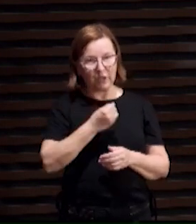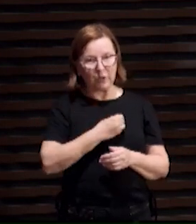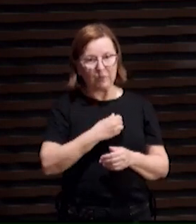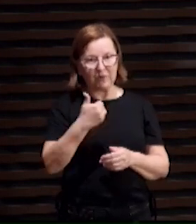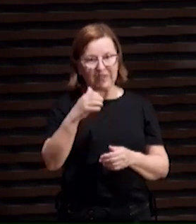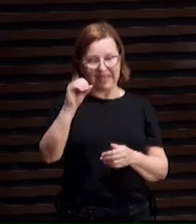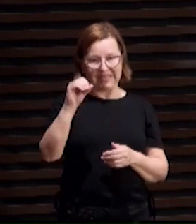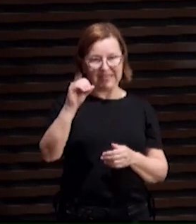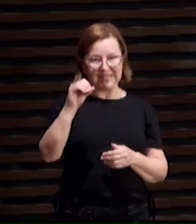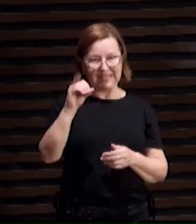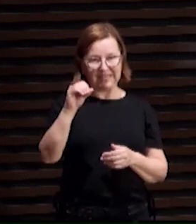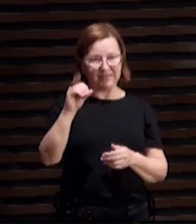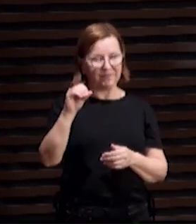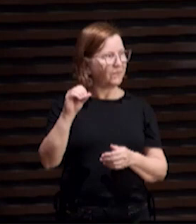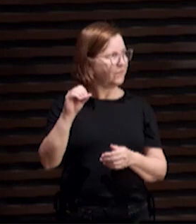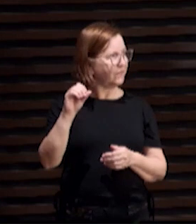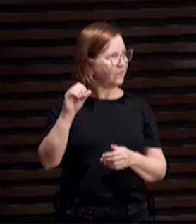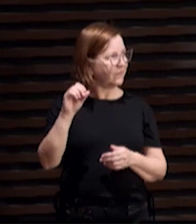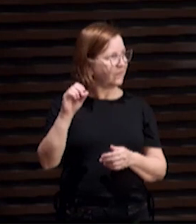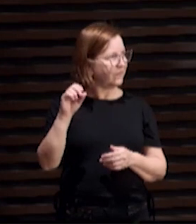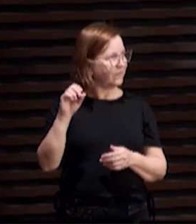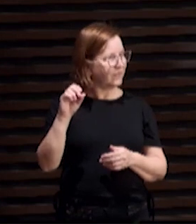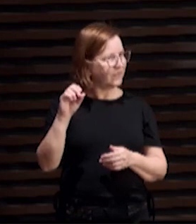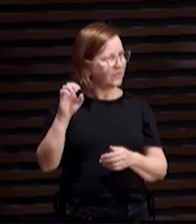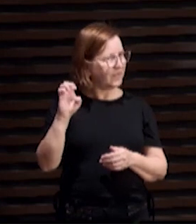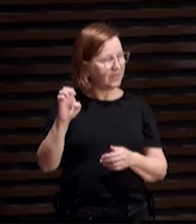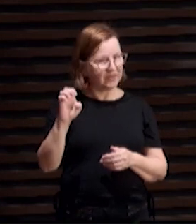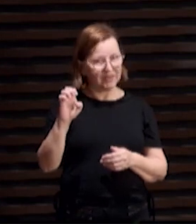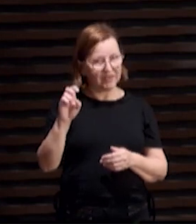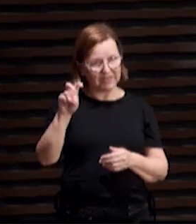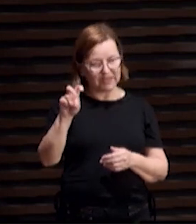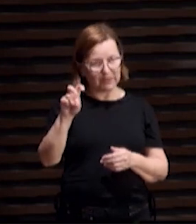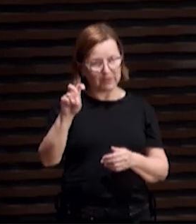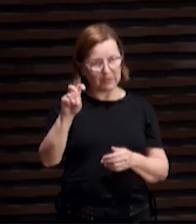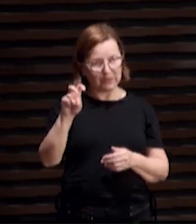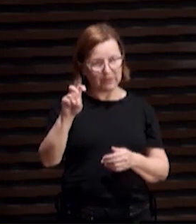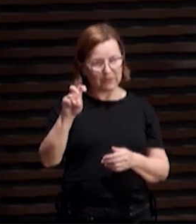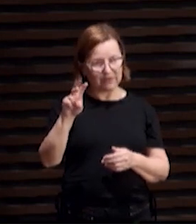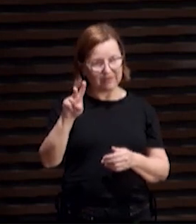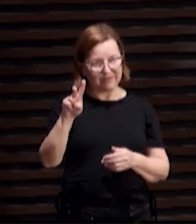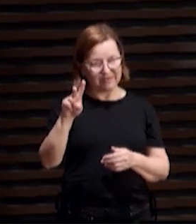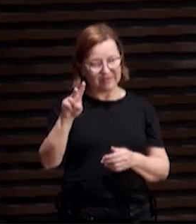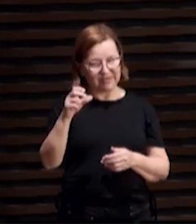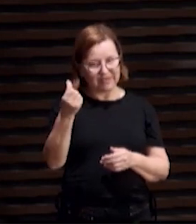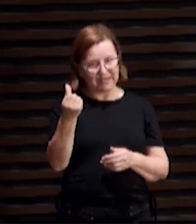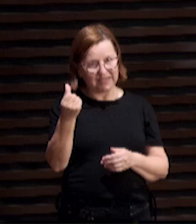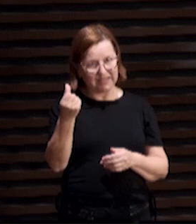Re, 5. Vav, 6.